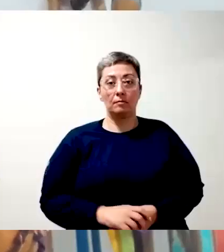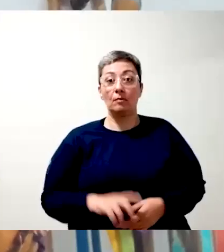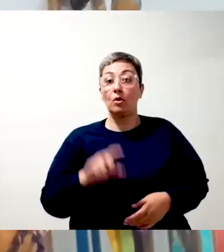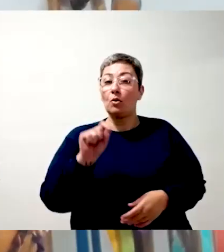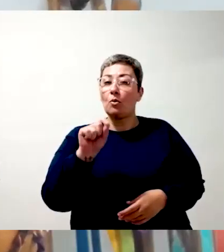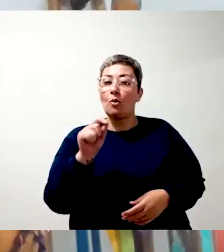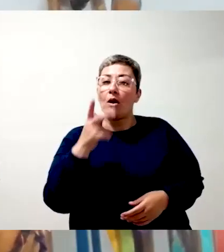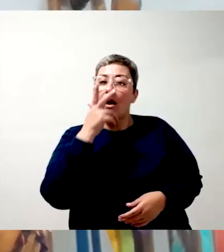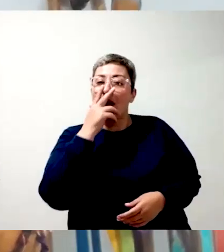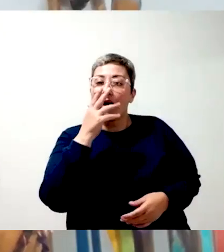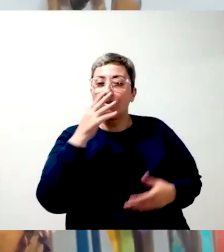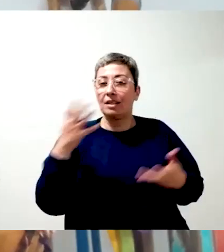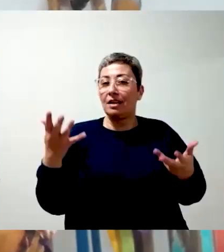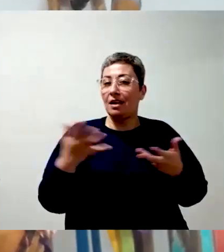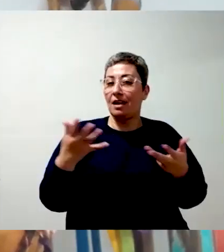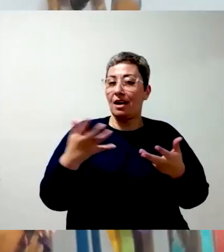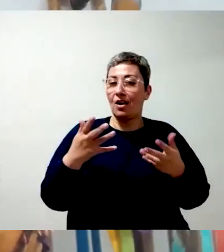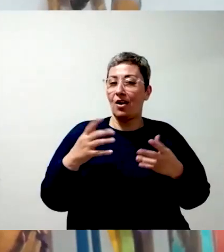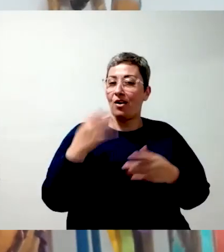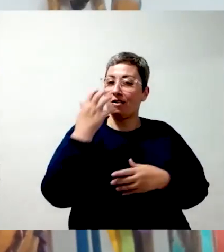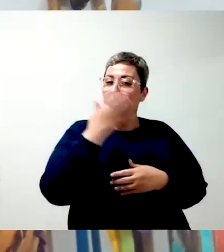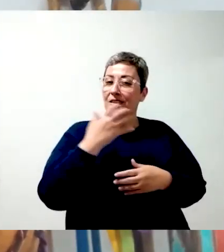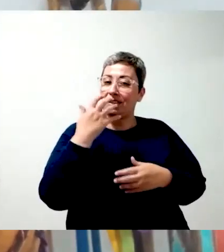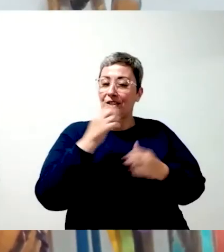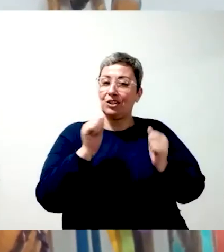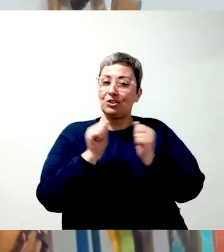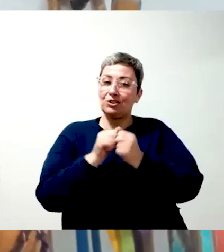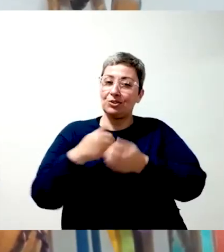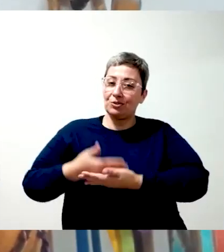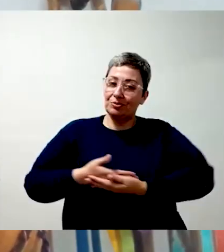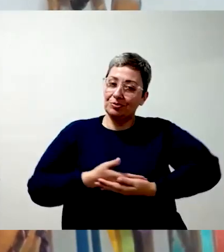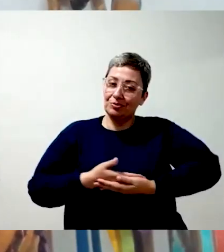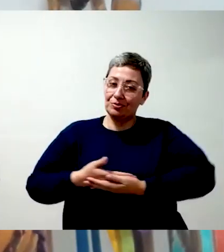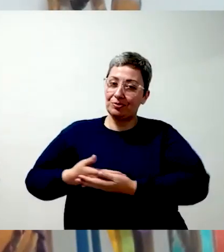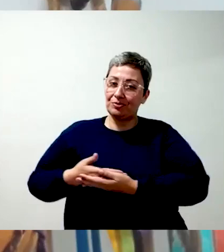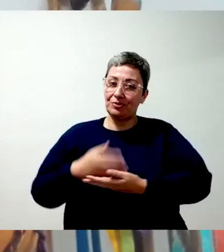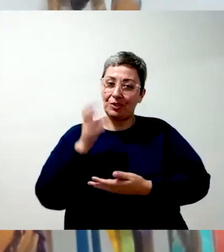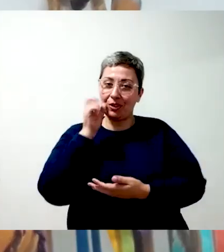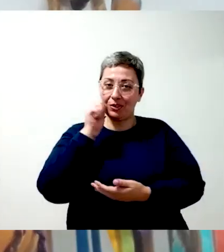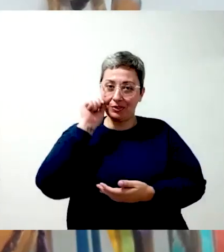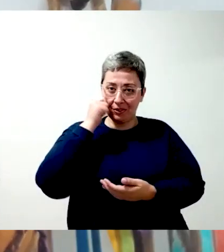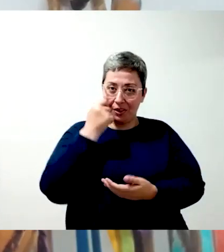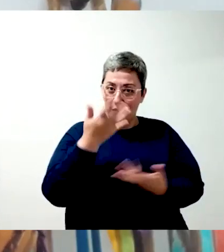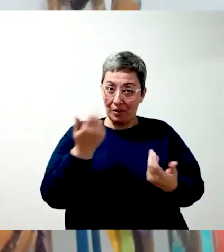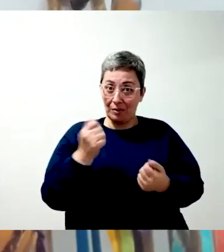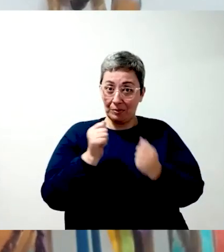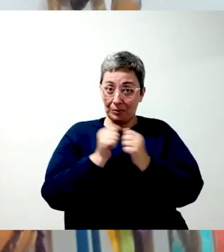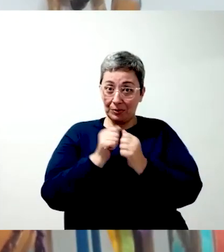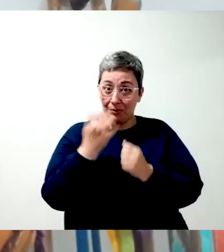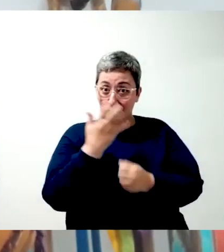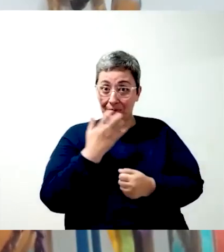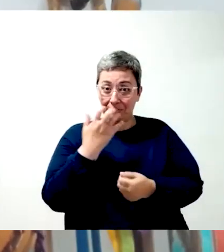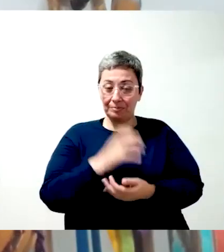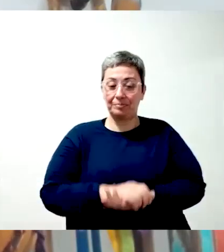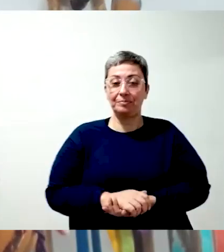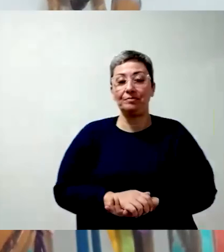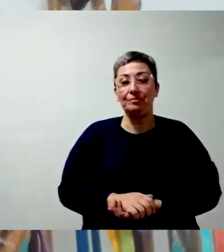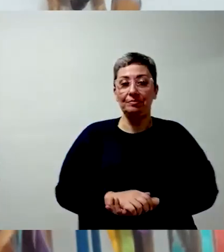E que tal agora cantarmos juntos essa canção de ninar do Hermenegrito? Vamos? Você canta